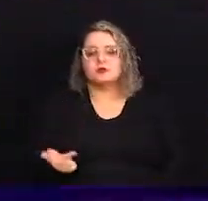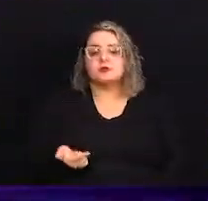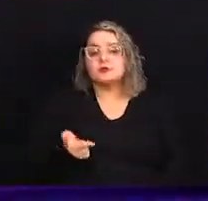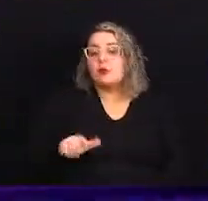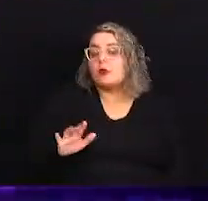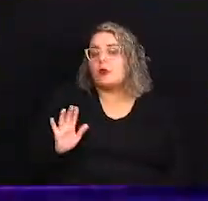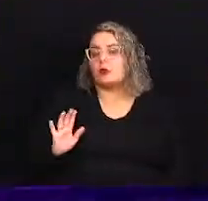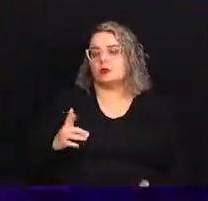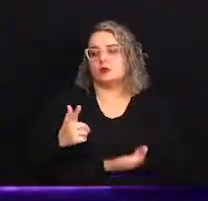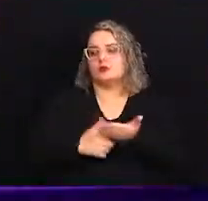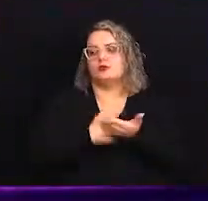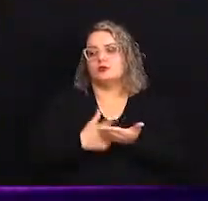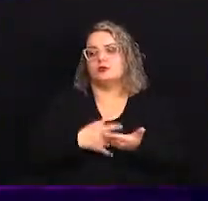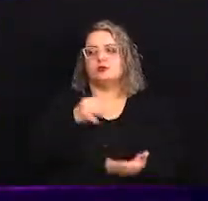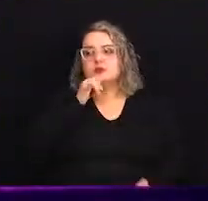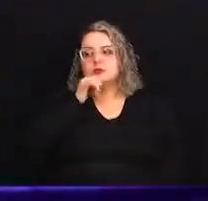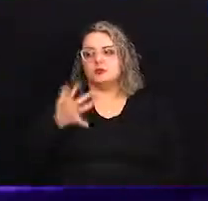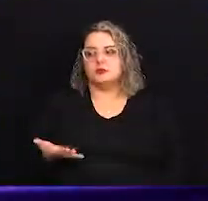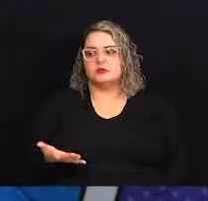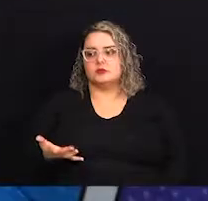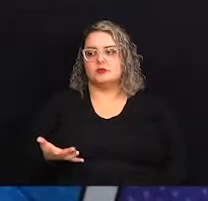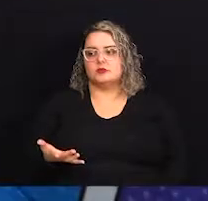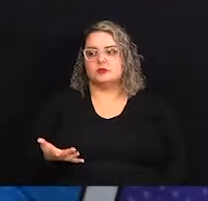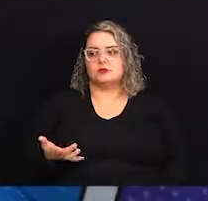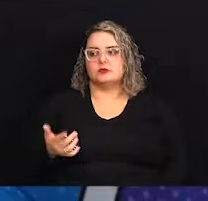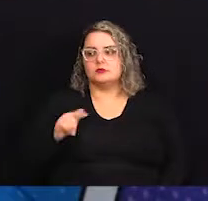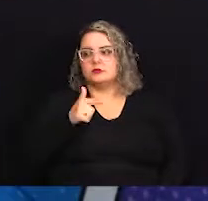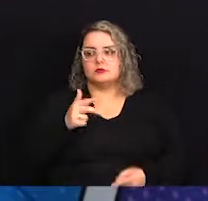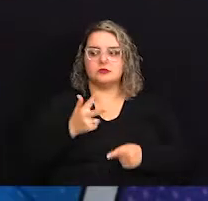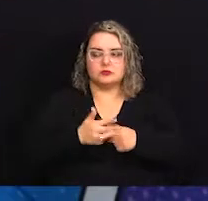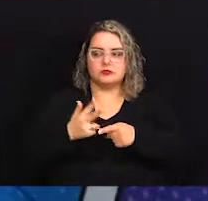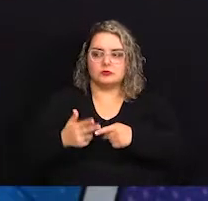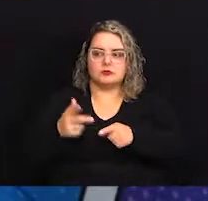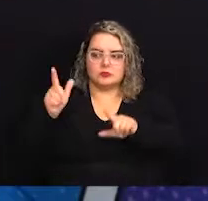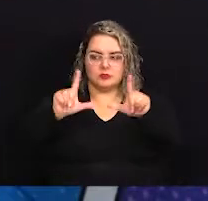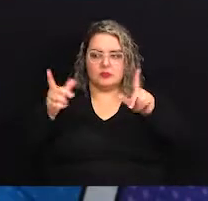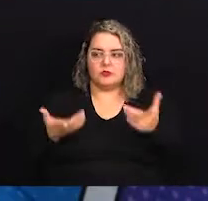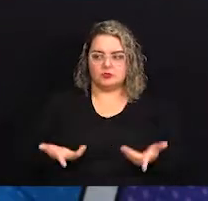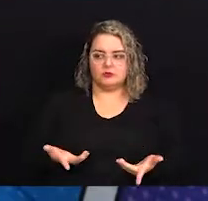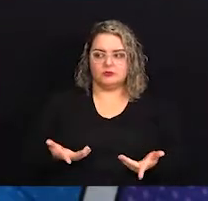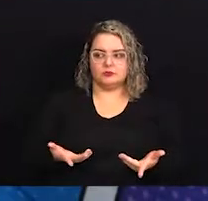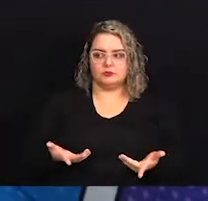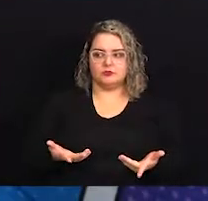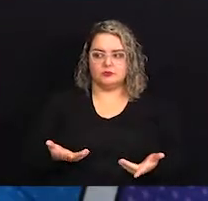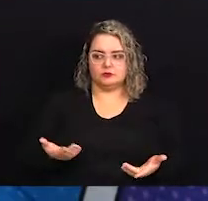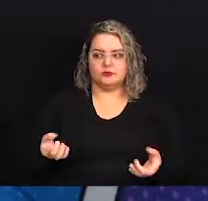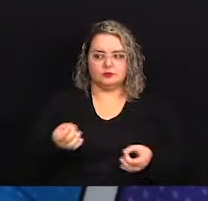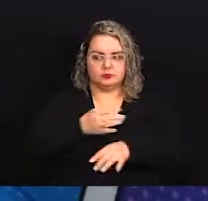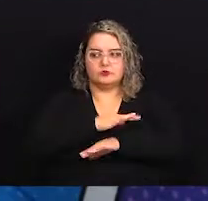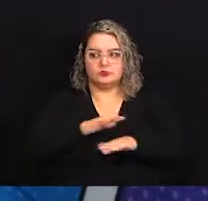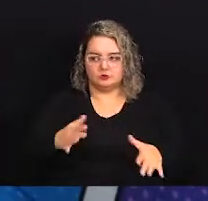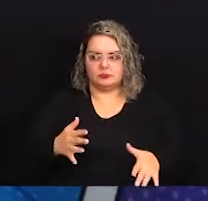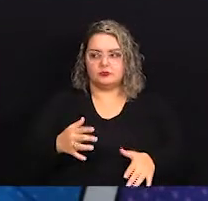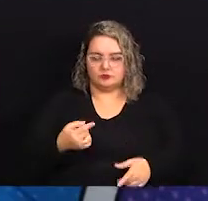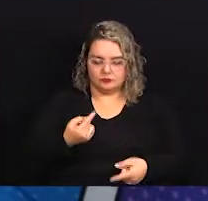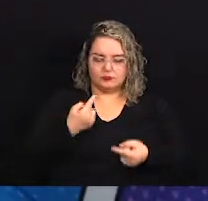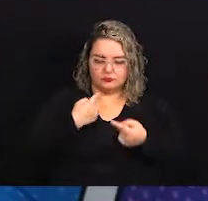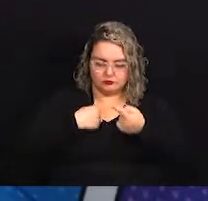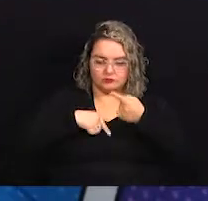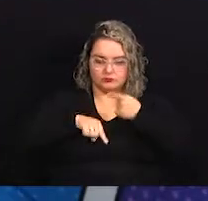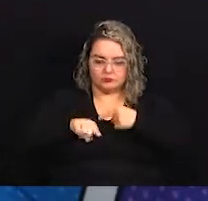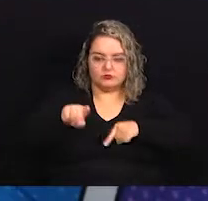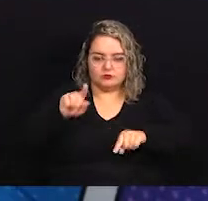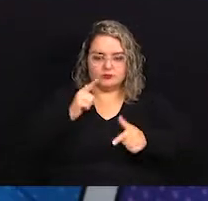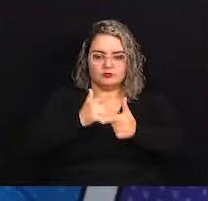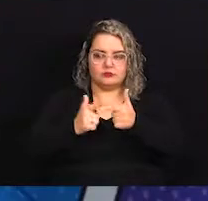uma continuação. O livro, por exemplo, eu acho que não daria nem uma série de TV, não, porque ali o livro termina com ela superando ali